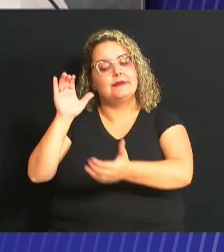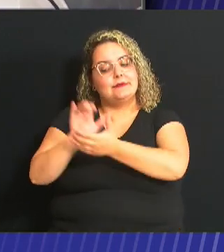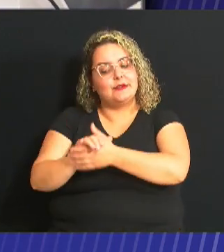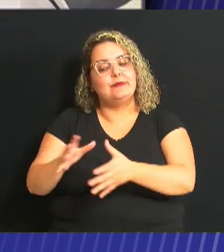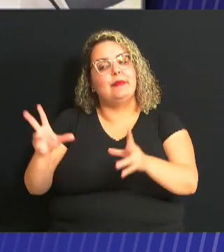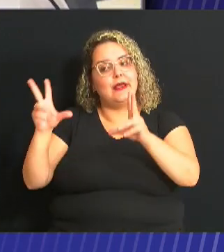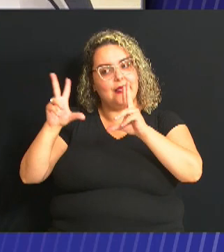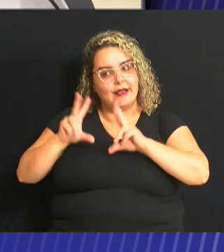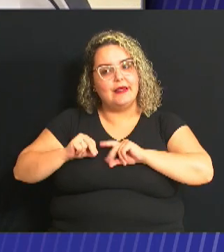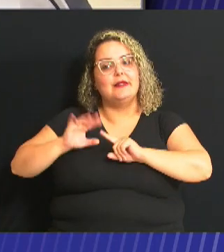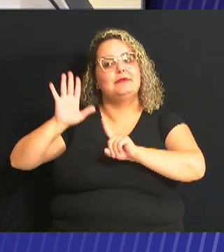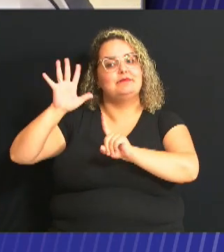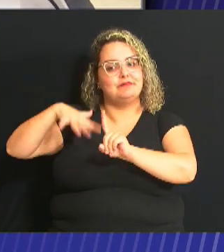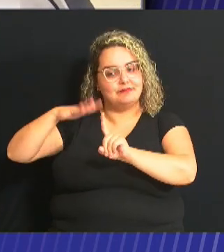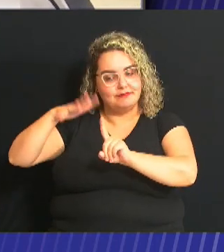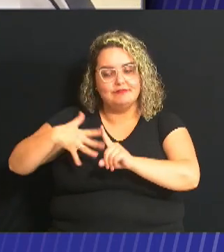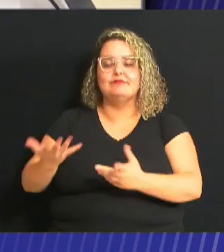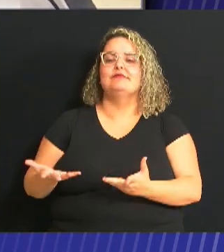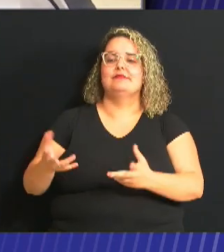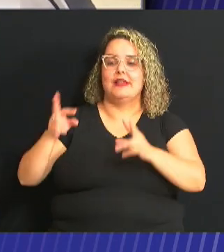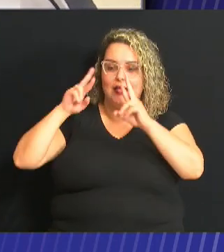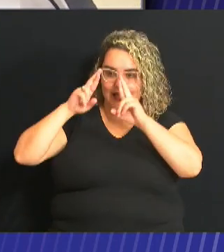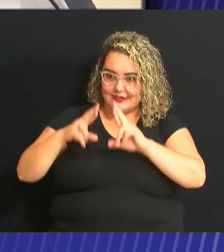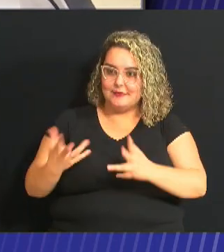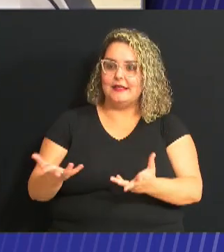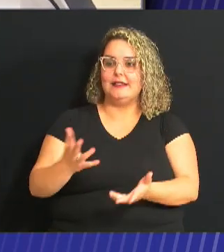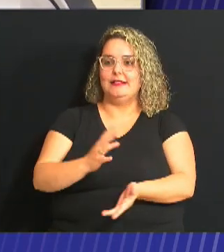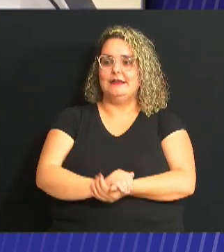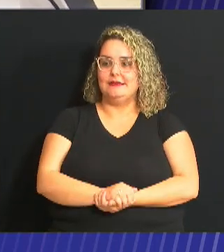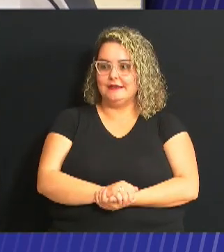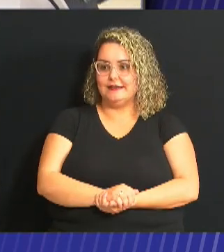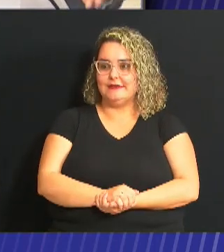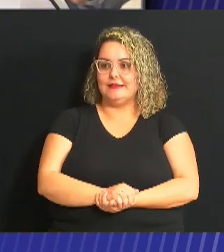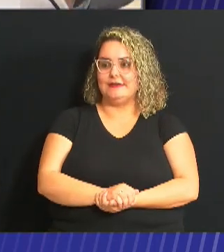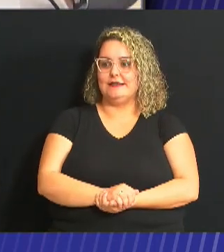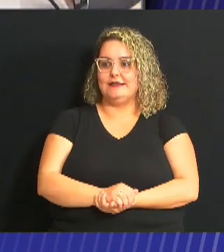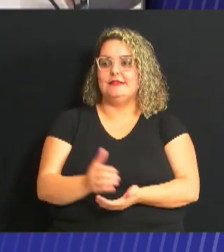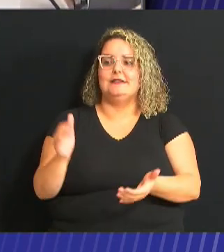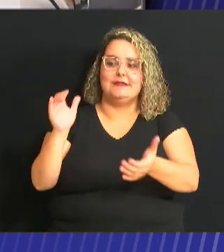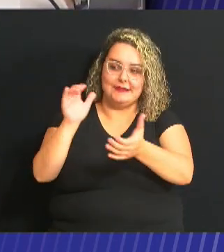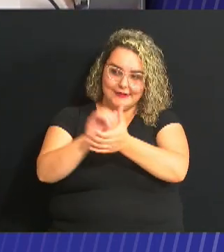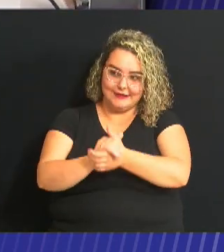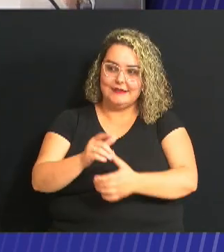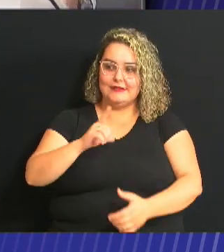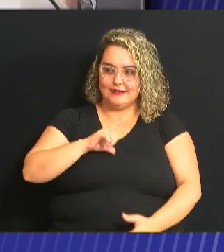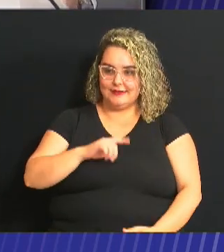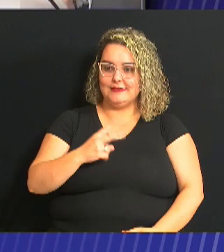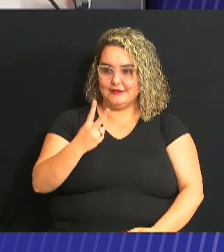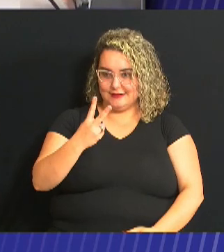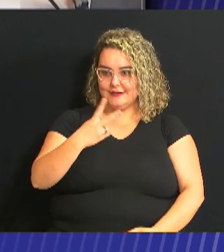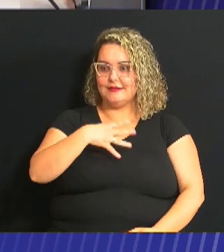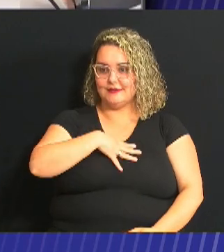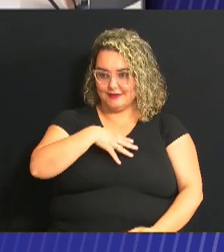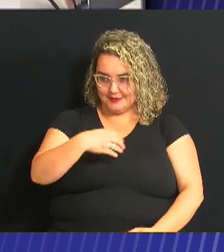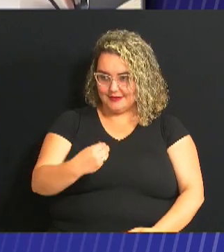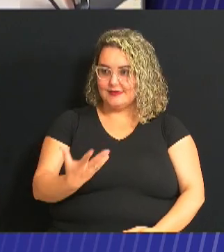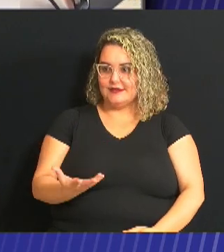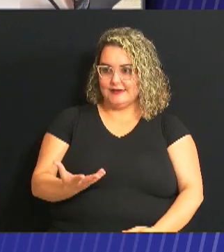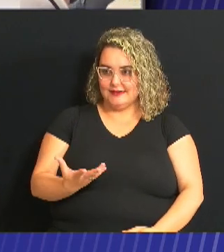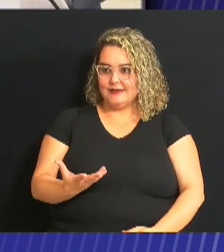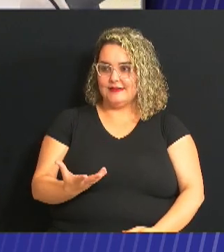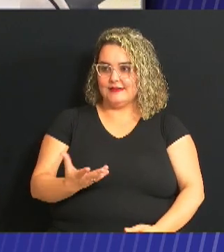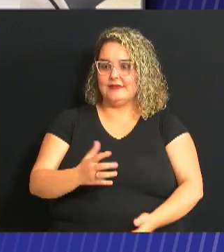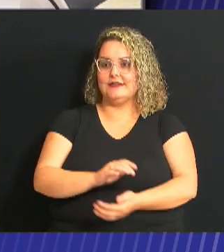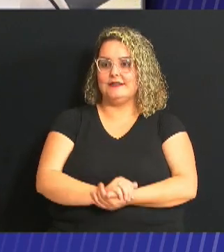nossa admiração e respeito. E desse casamento, nós temos aí 2 frutos, o casamento